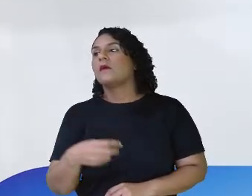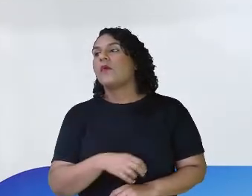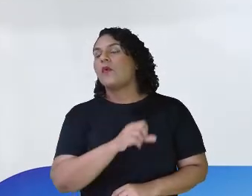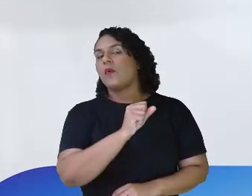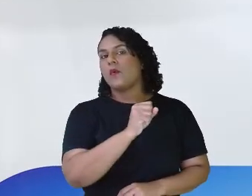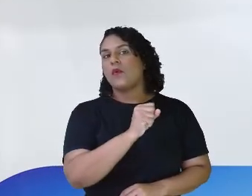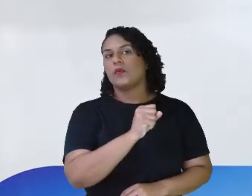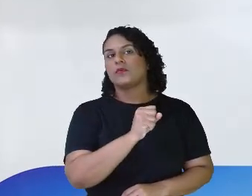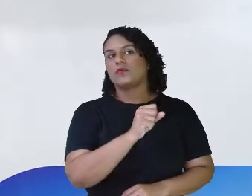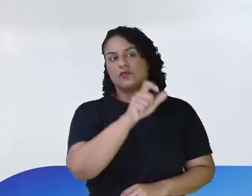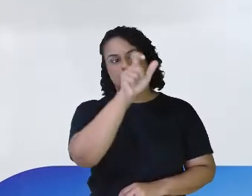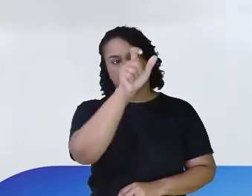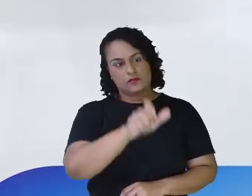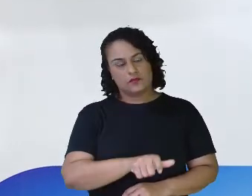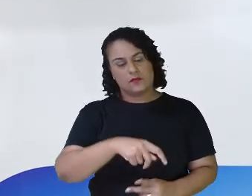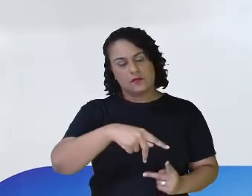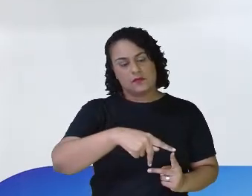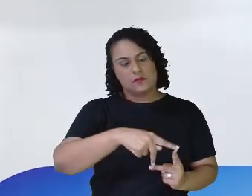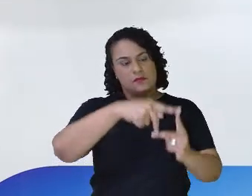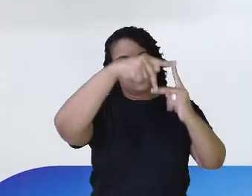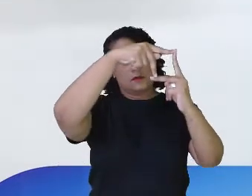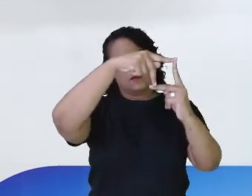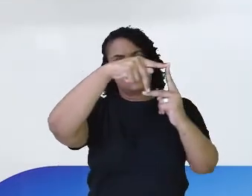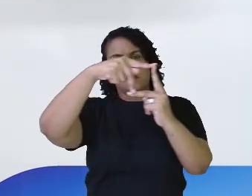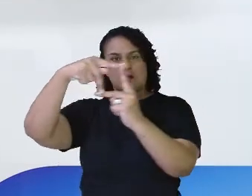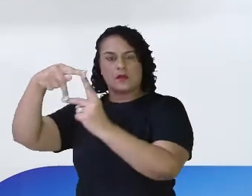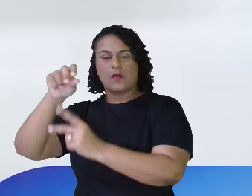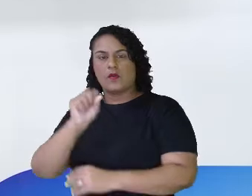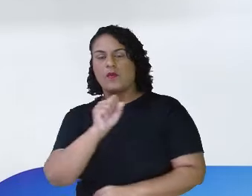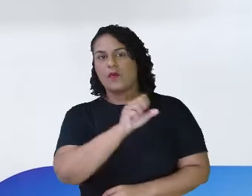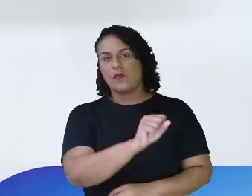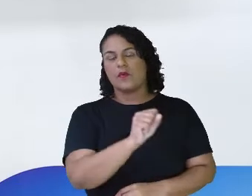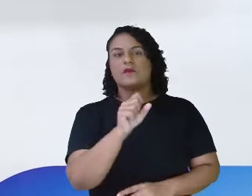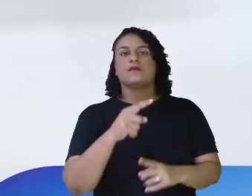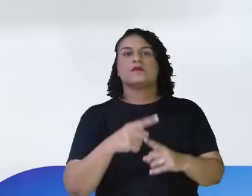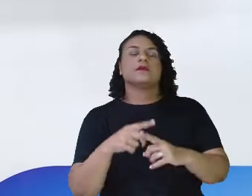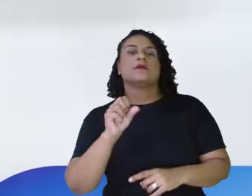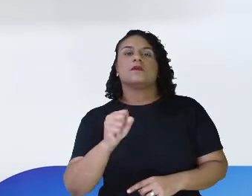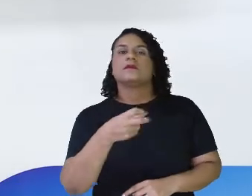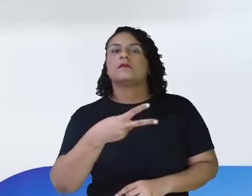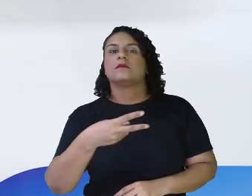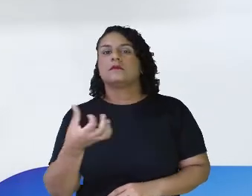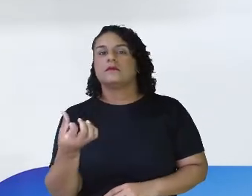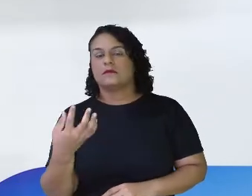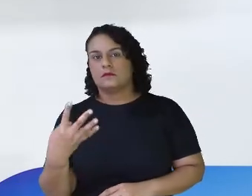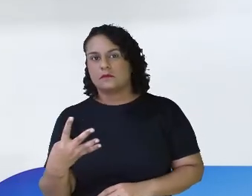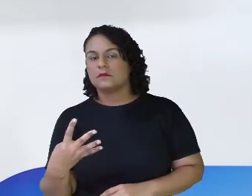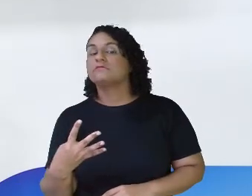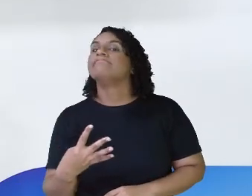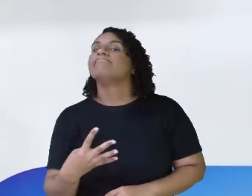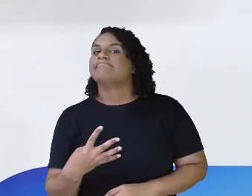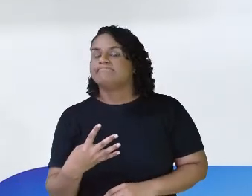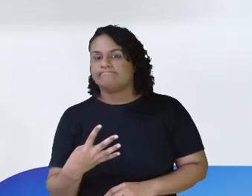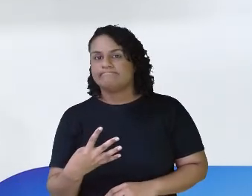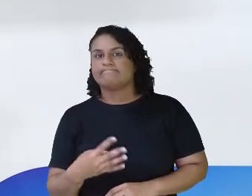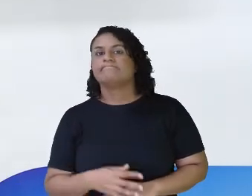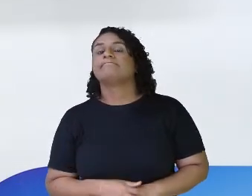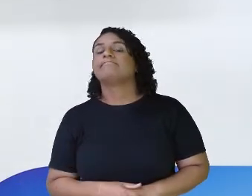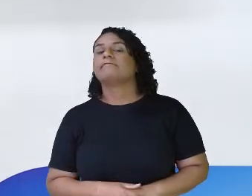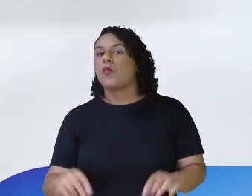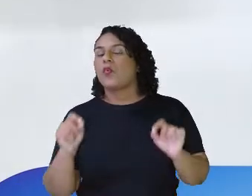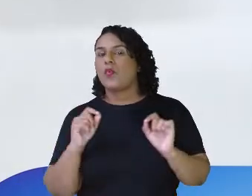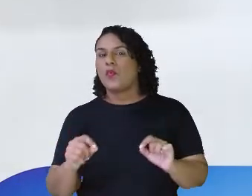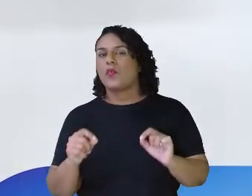8 colunas vezes 8 linhas. 64 casas. Mas o que a gente vai levar em consideração é